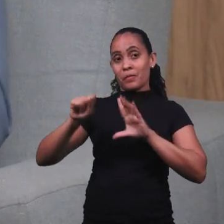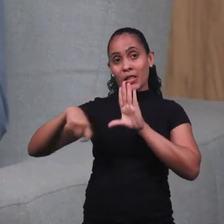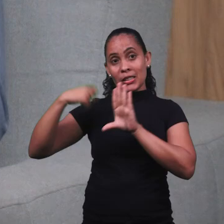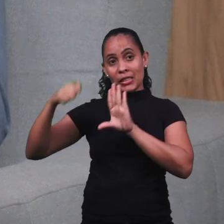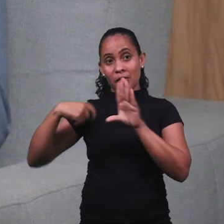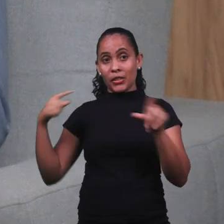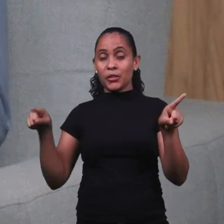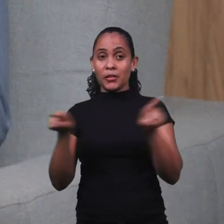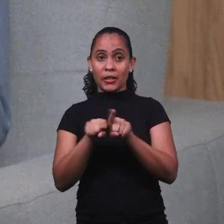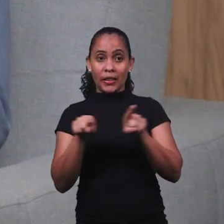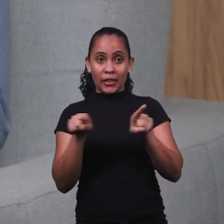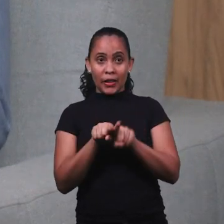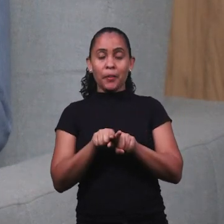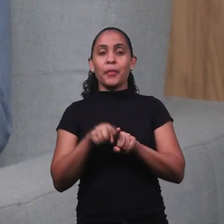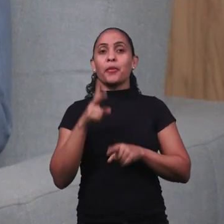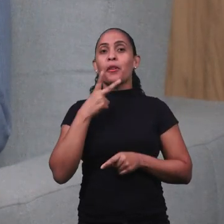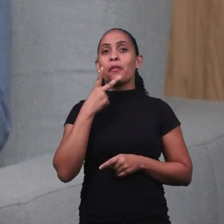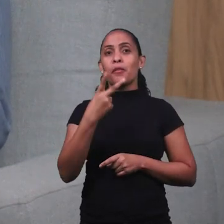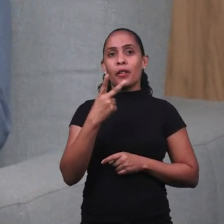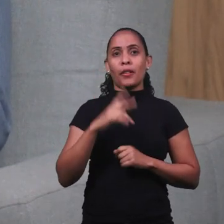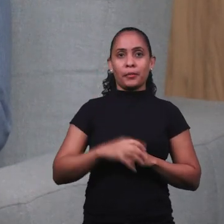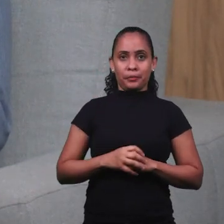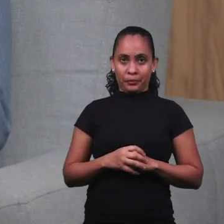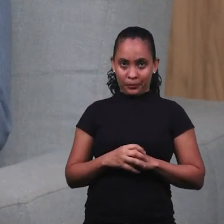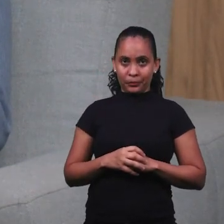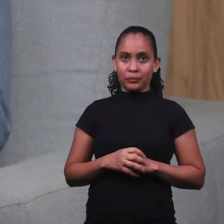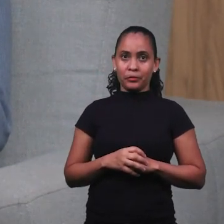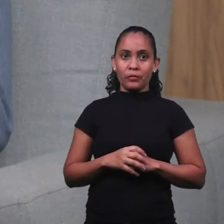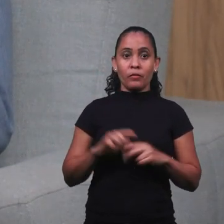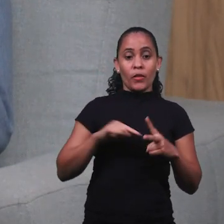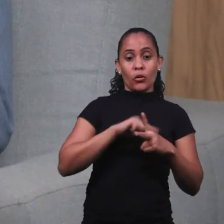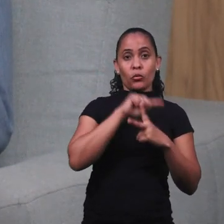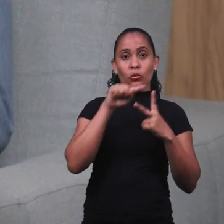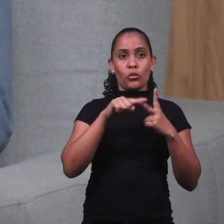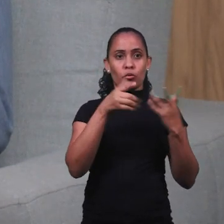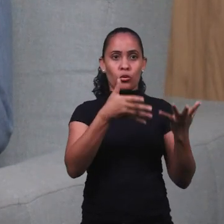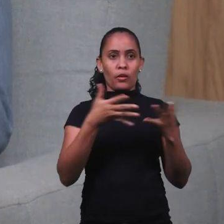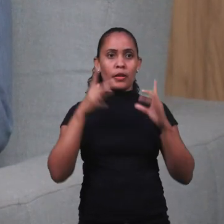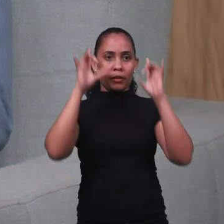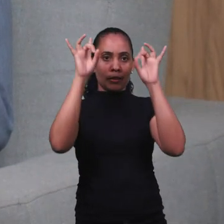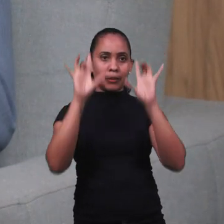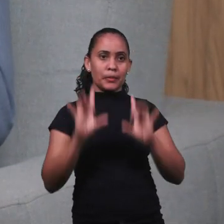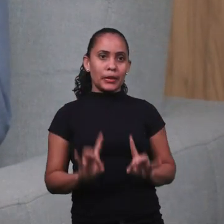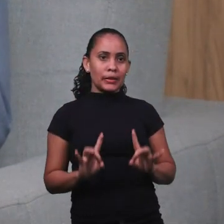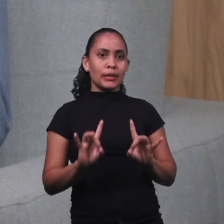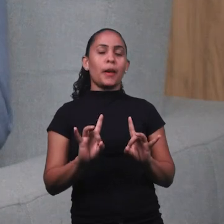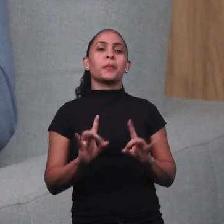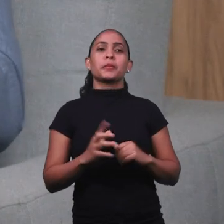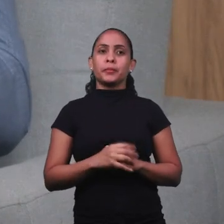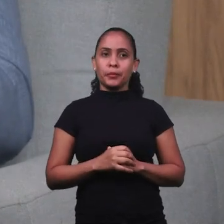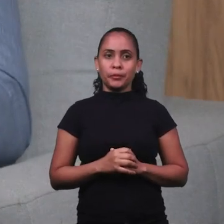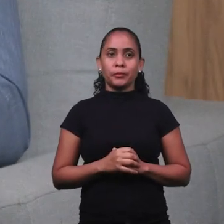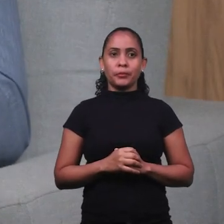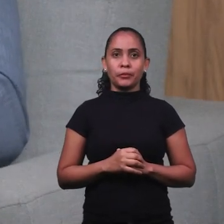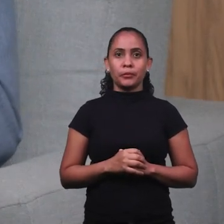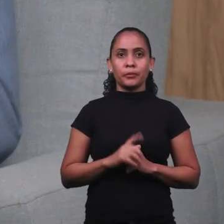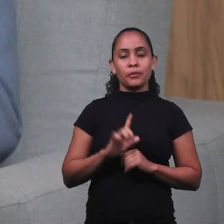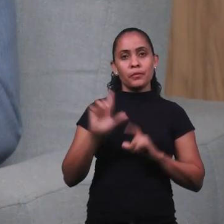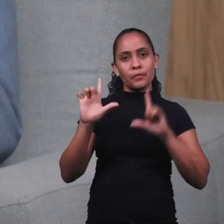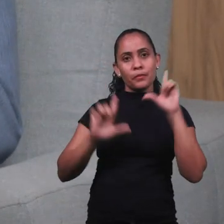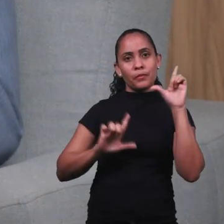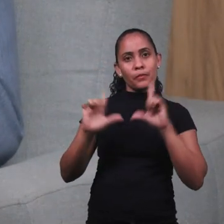vamos tratar no programa, estamos aqui hoje com 2 convidados especiais na sequência do